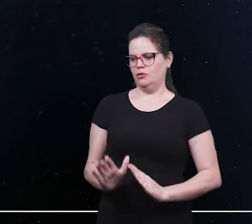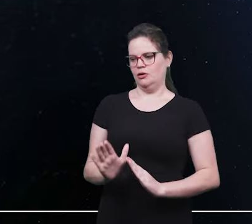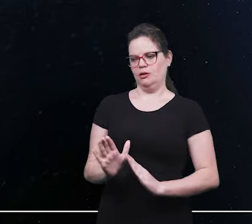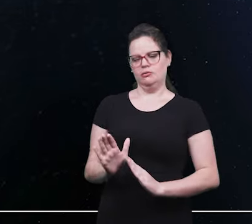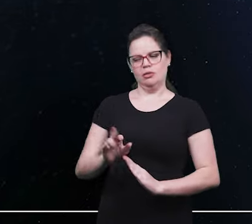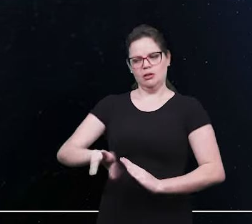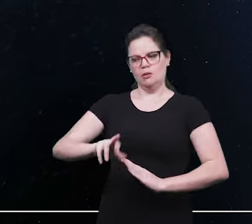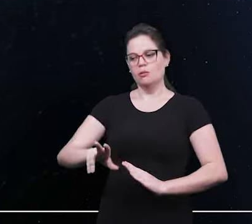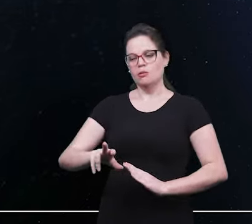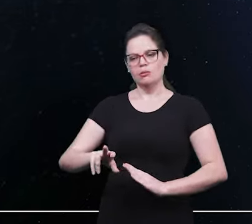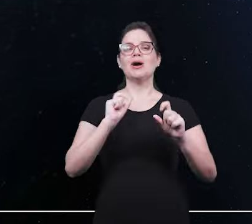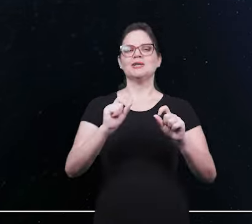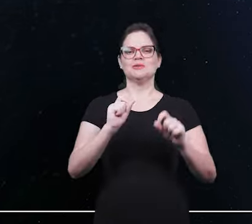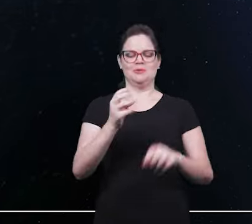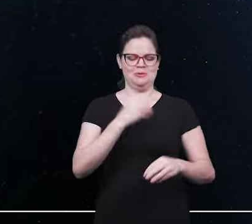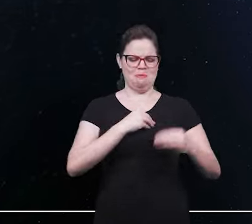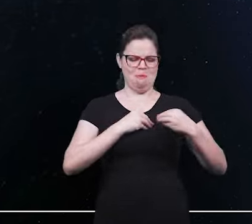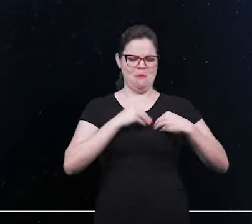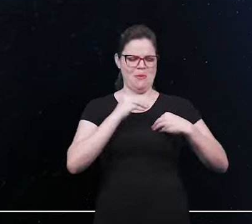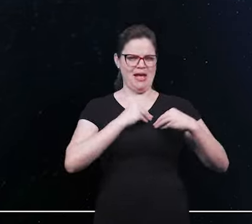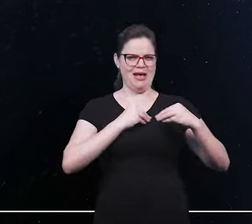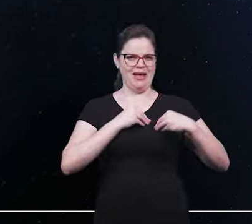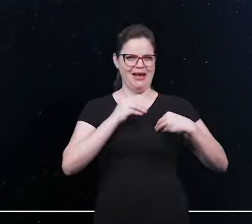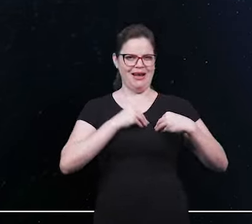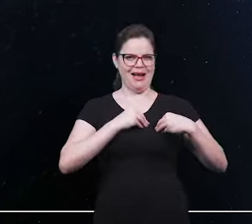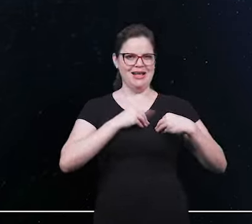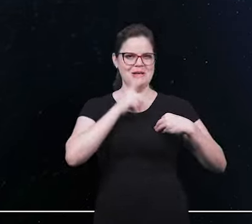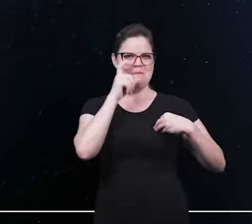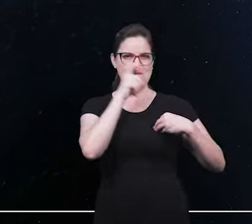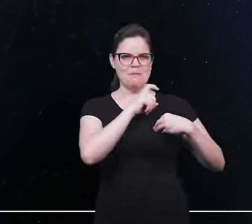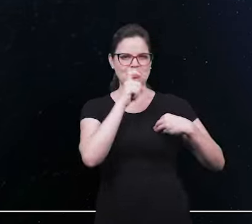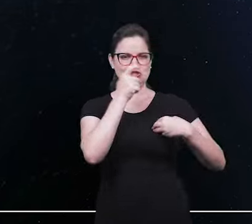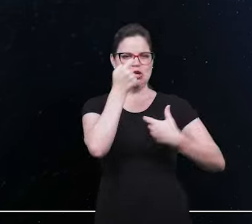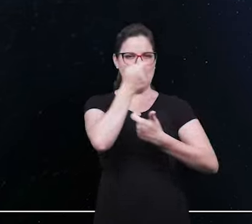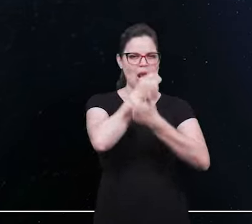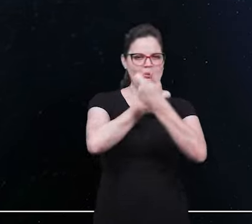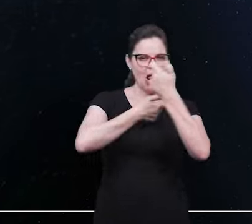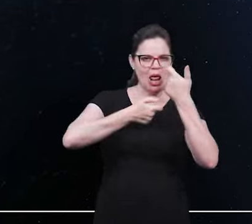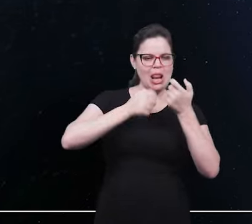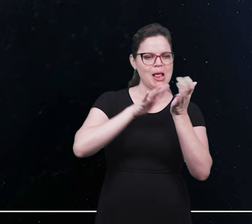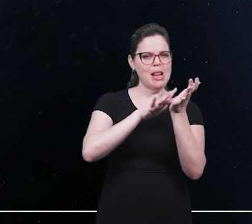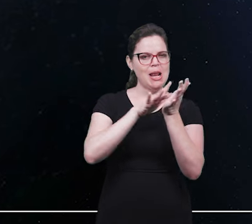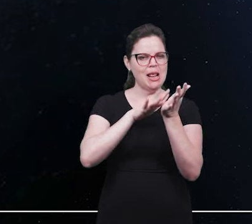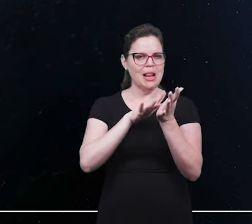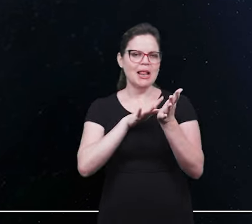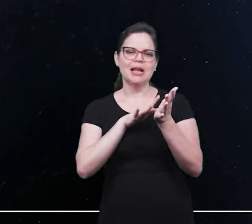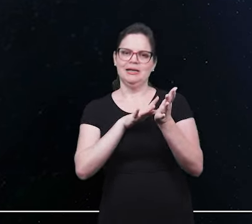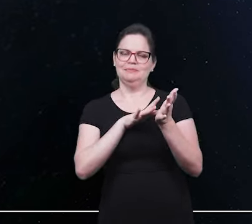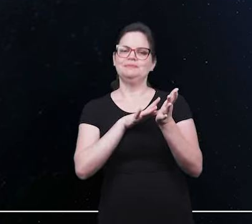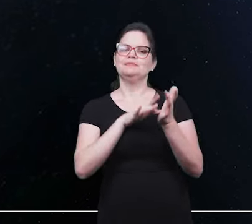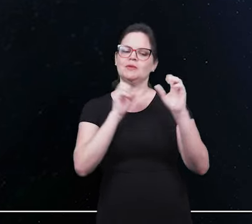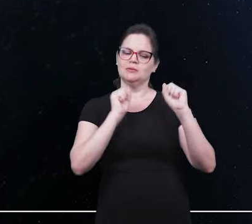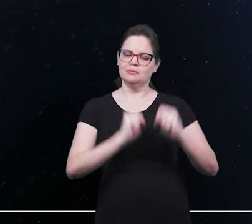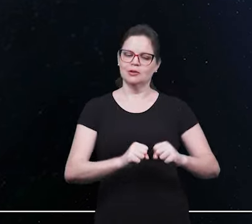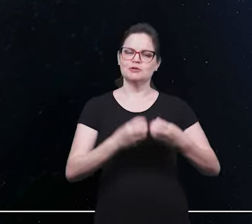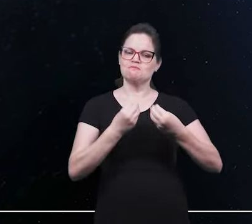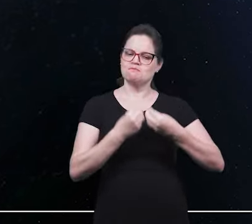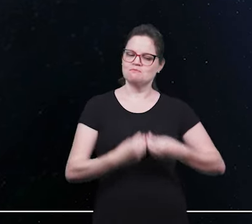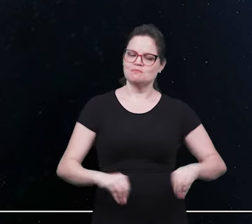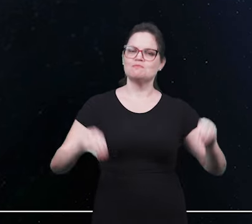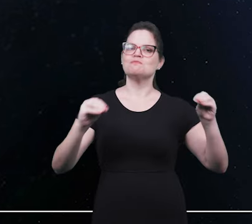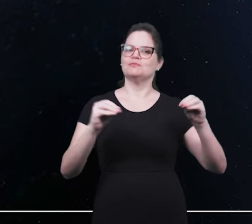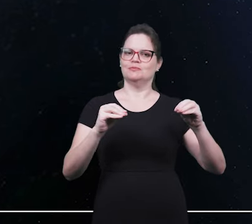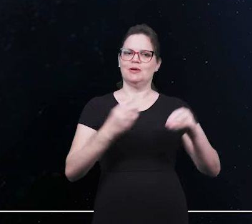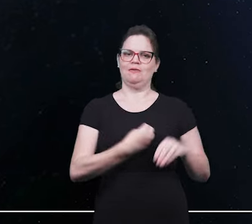diante de Deus. É quem faz. E aí o homem tem que pagar esse preço. Pastor Sérgio,